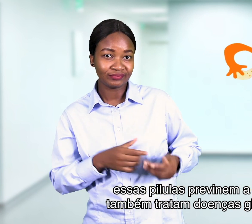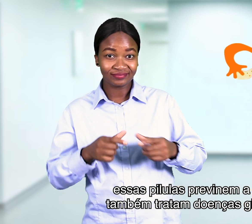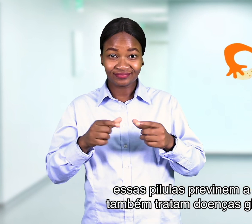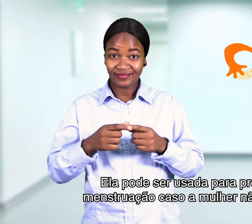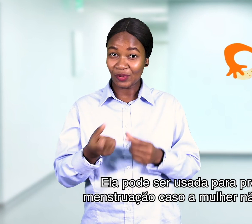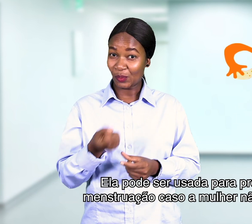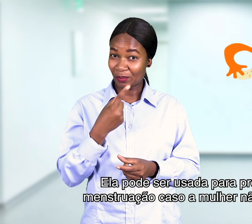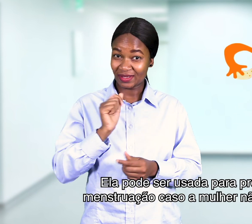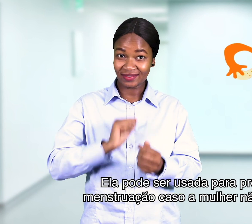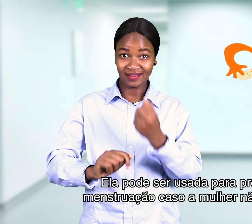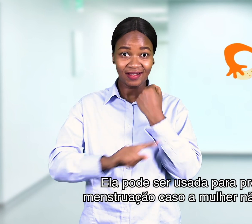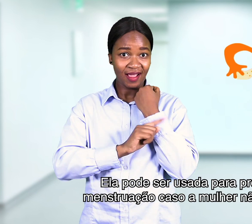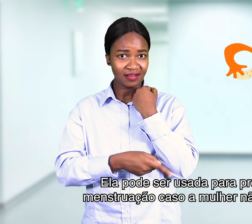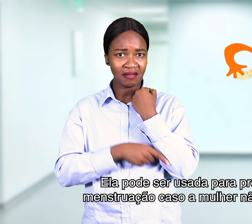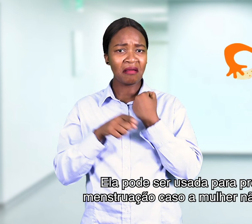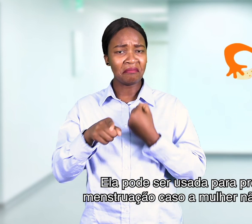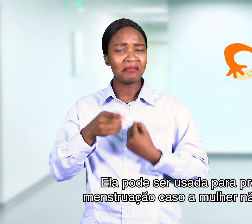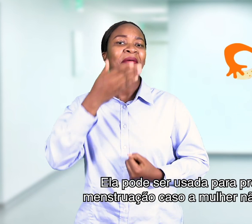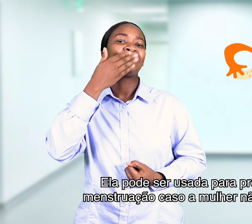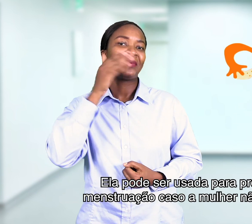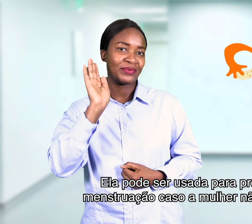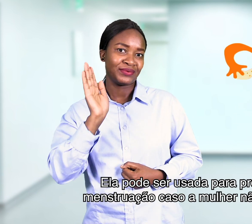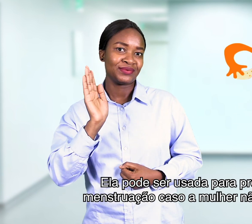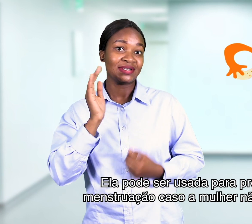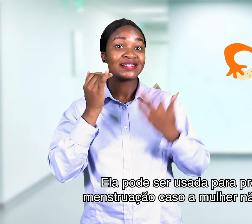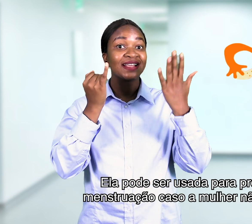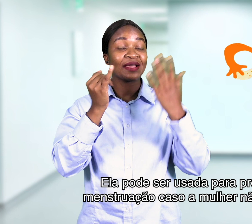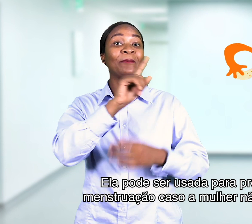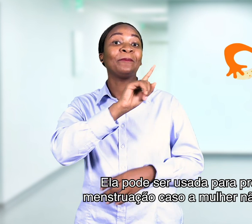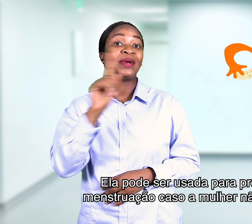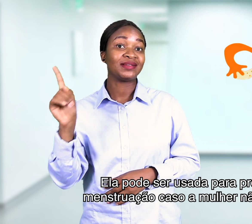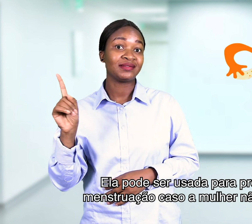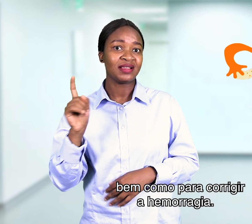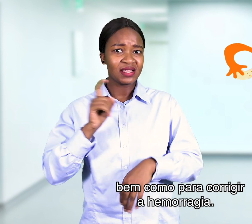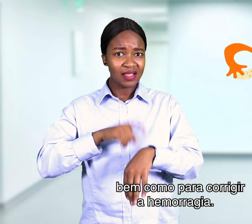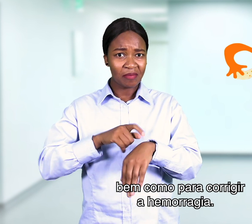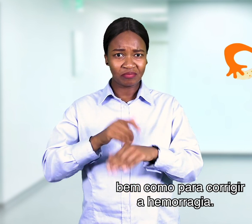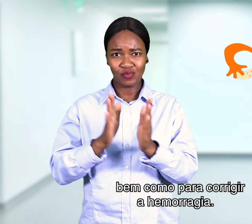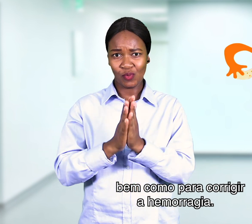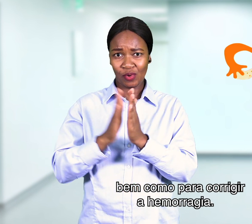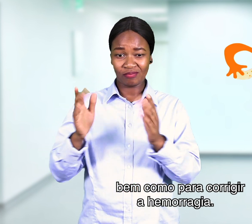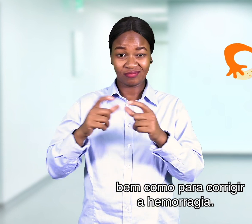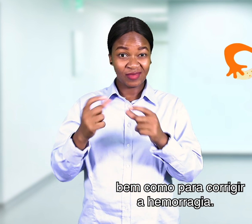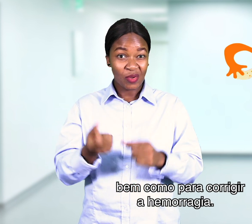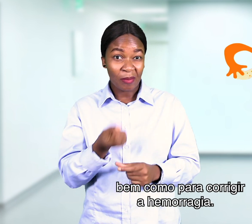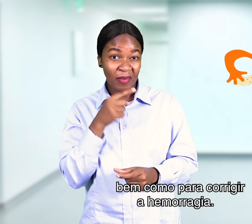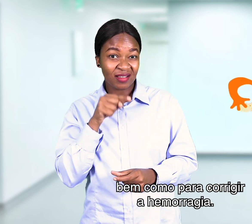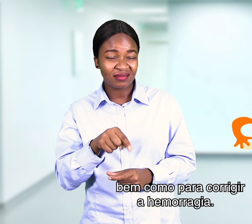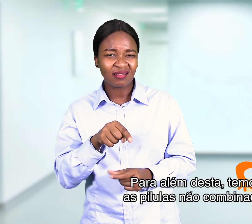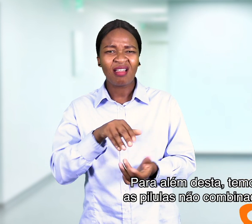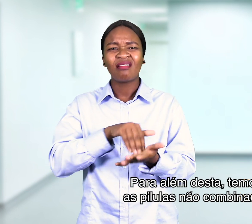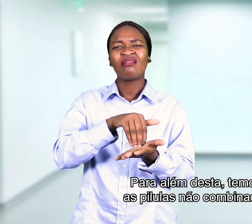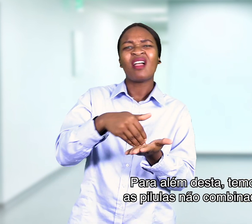Ela pode ser usada para provocar a menstruação, caso a mulher não esteja a ter, bem como para corrigir a